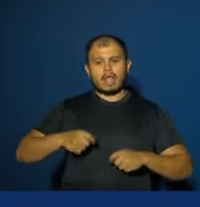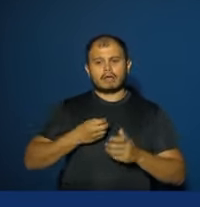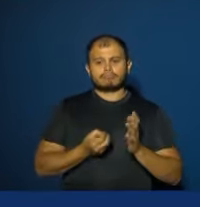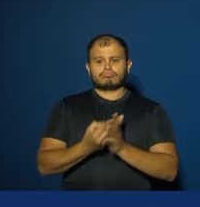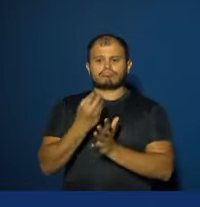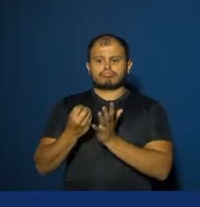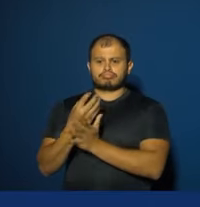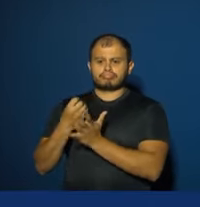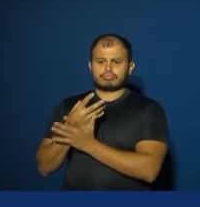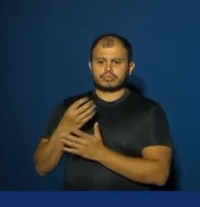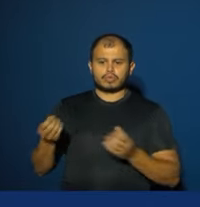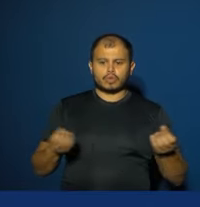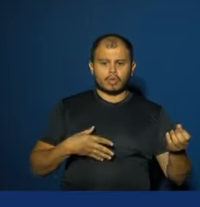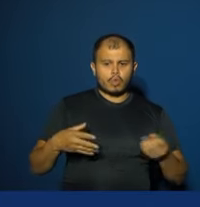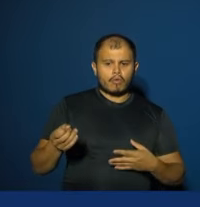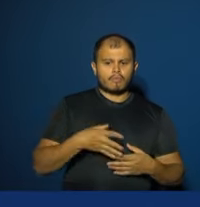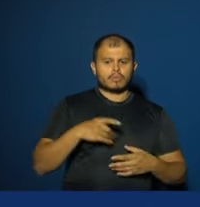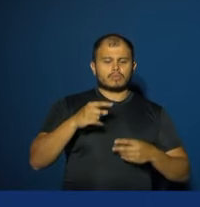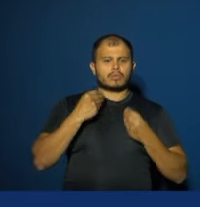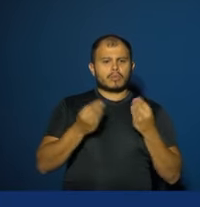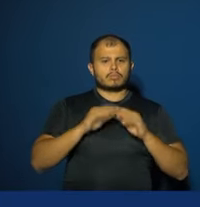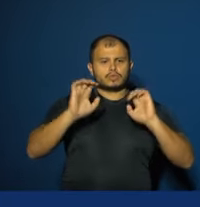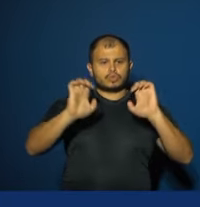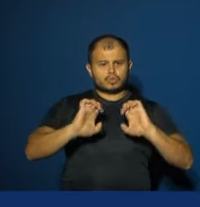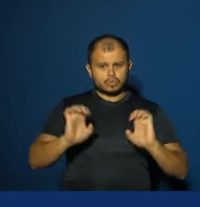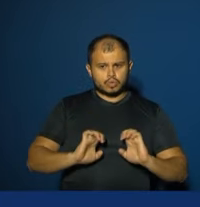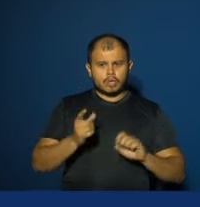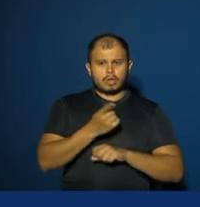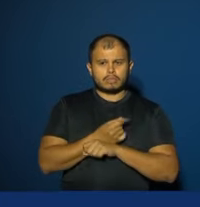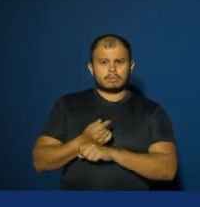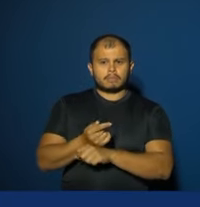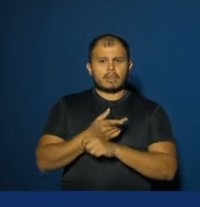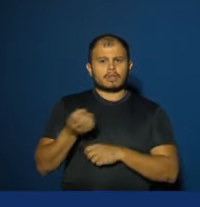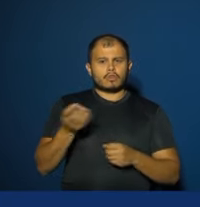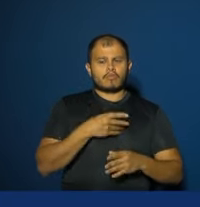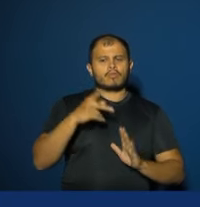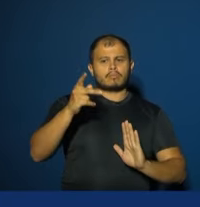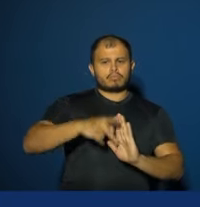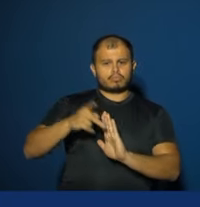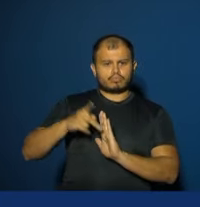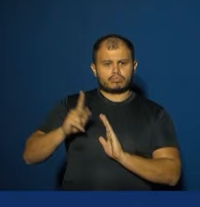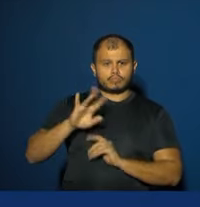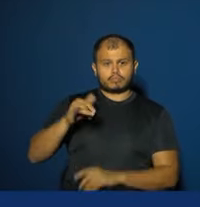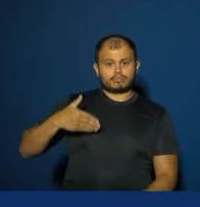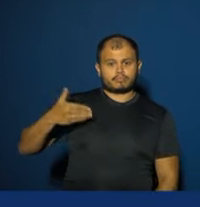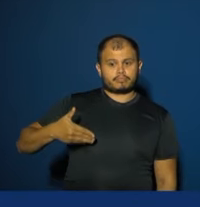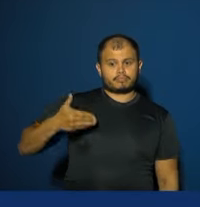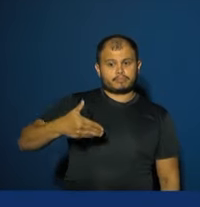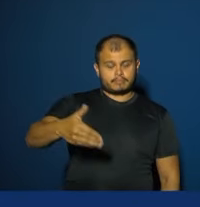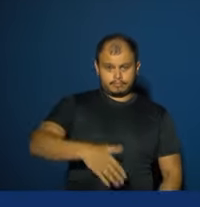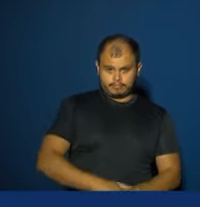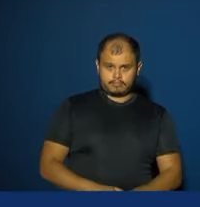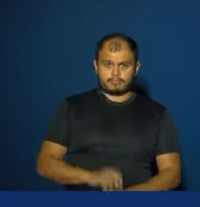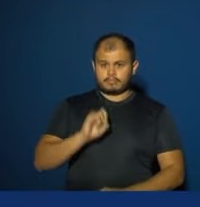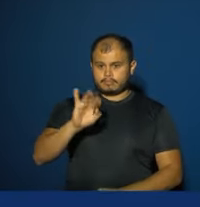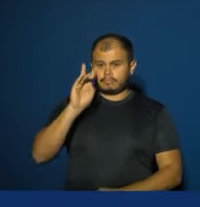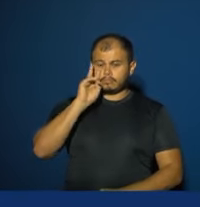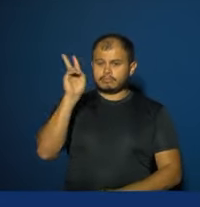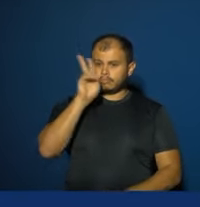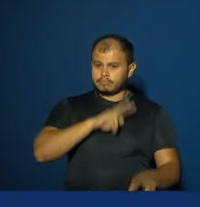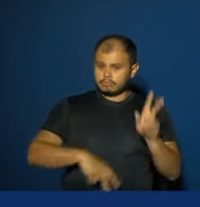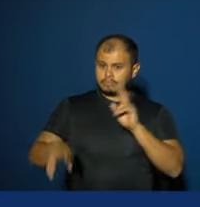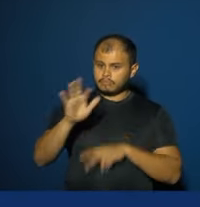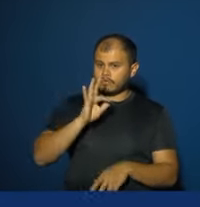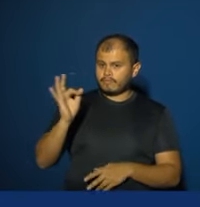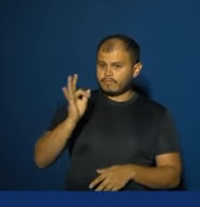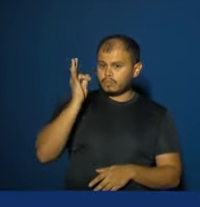novos núcleos de estrutura de capital para projetos eh que vem pela frente então quando a gente olha Eh futuro